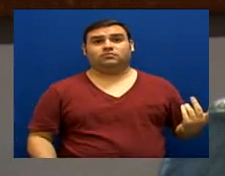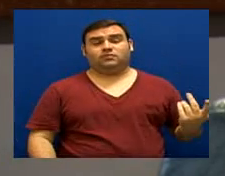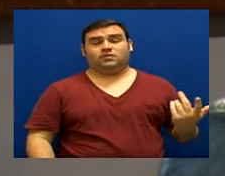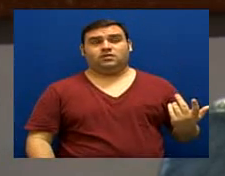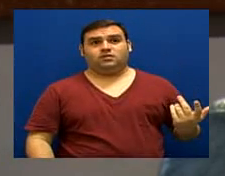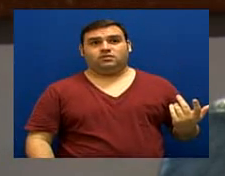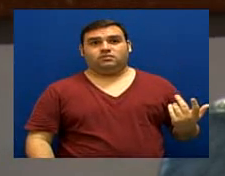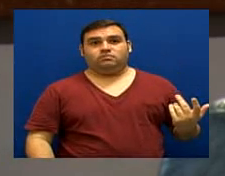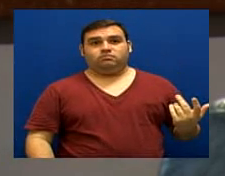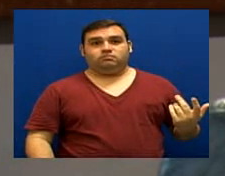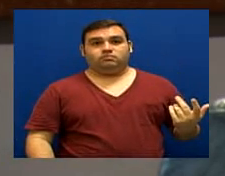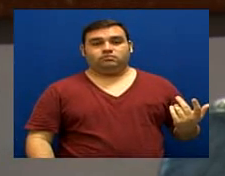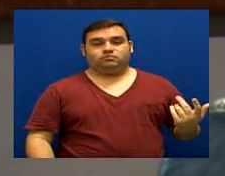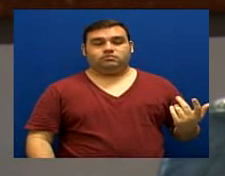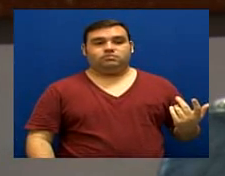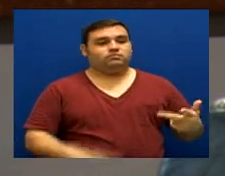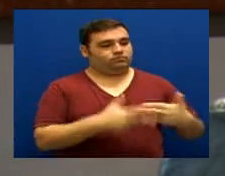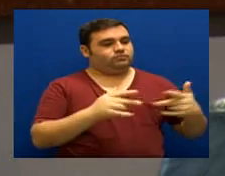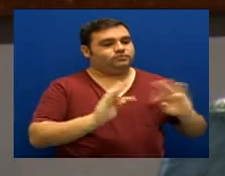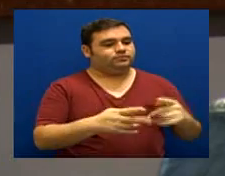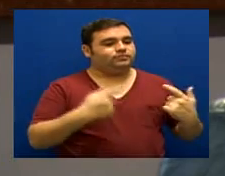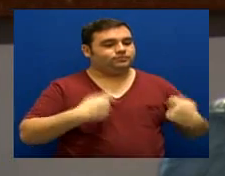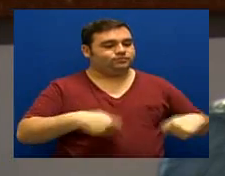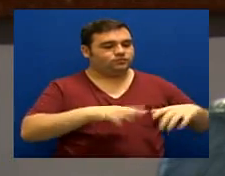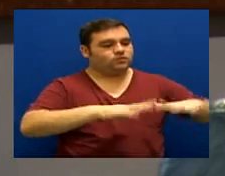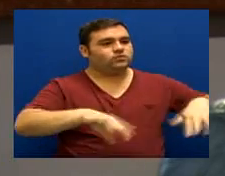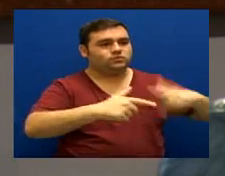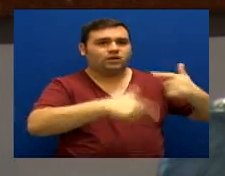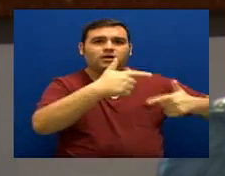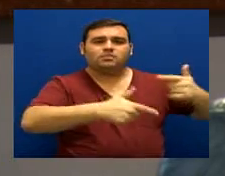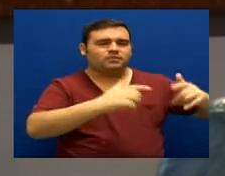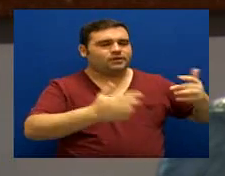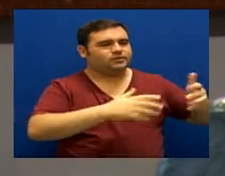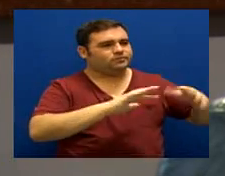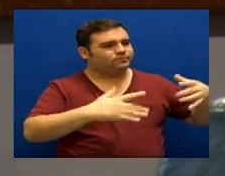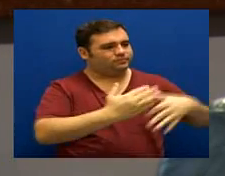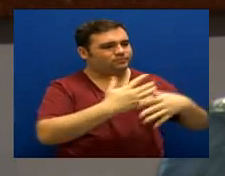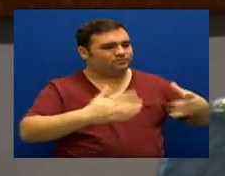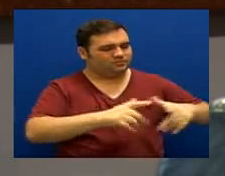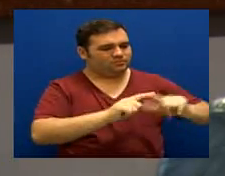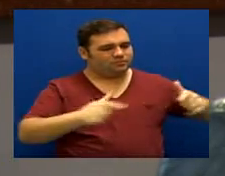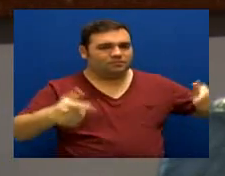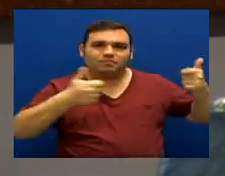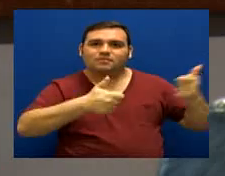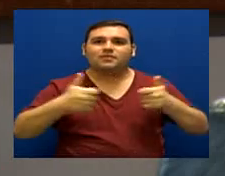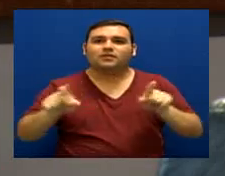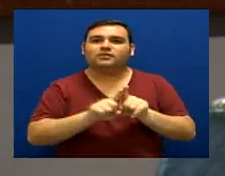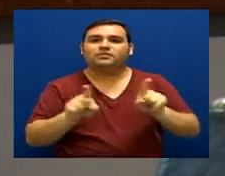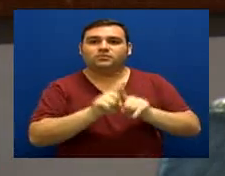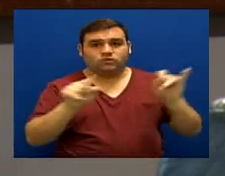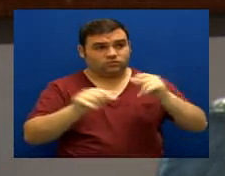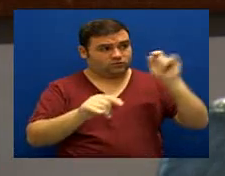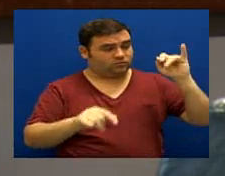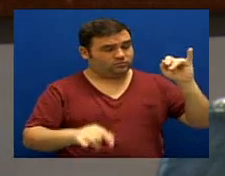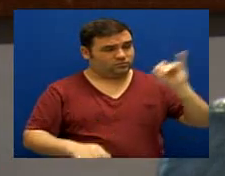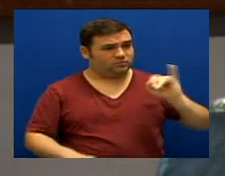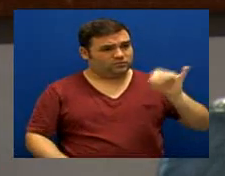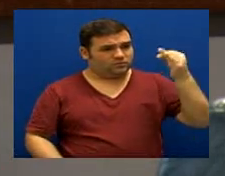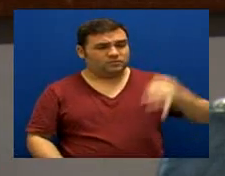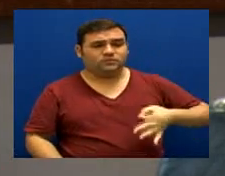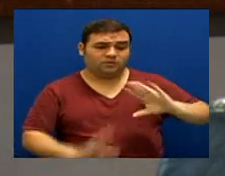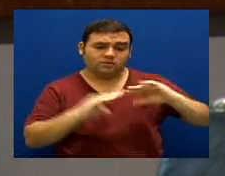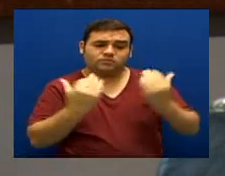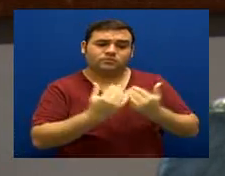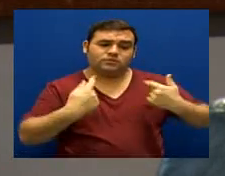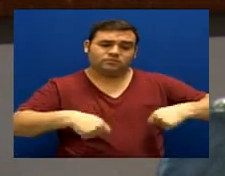a infraestrutura básica que a cidade precisa para funcionar e arrecadar e arrecadar ea câmara